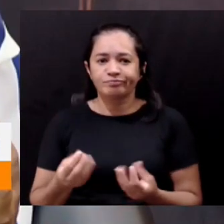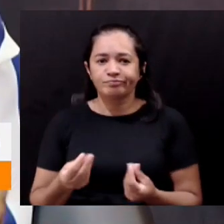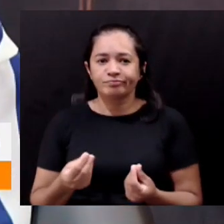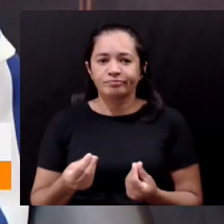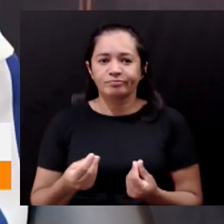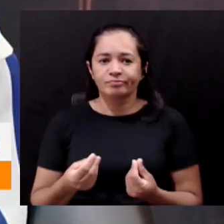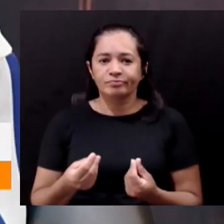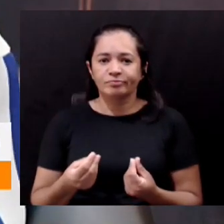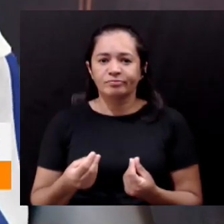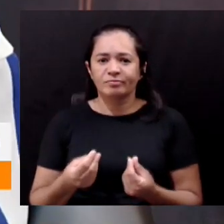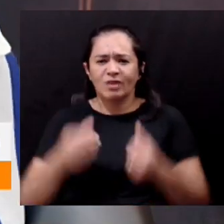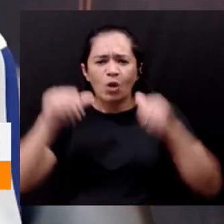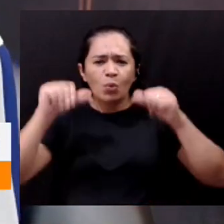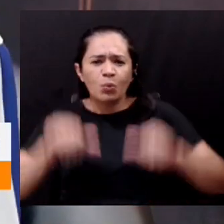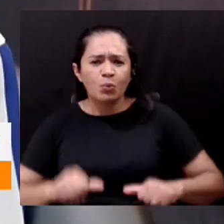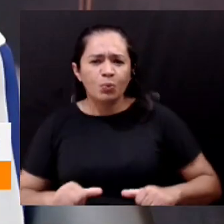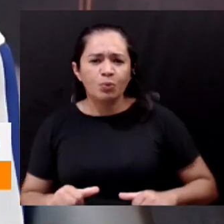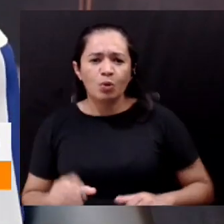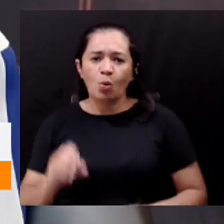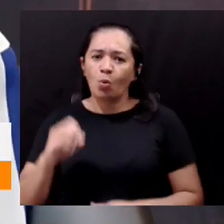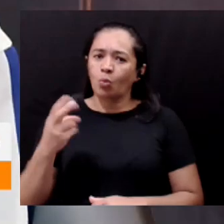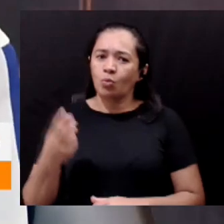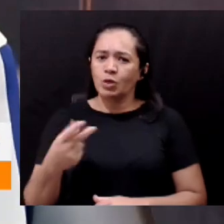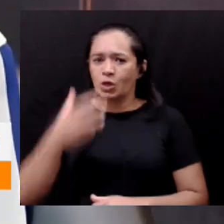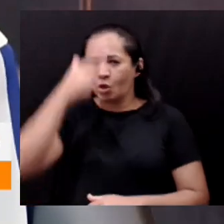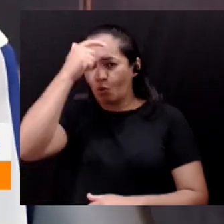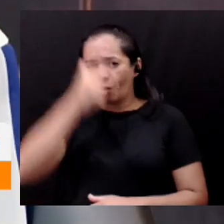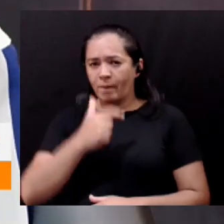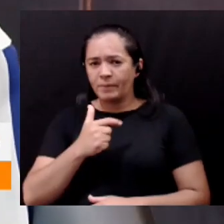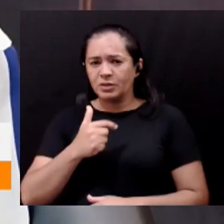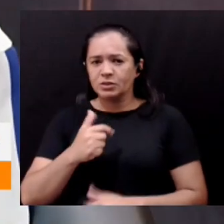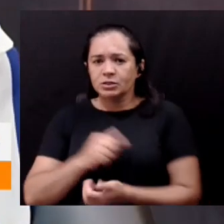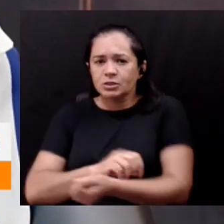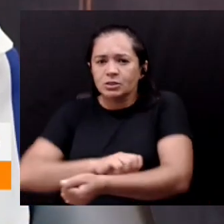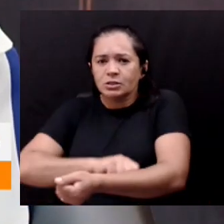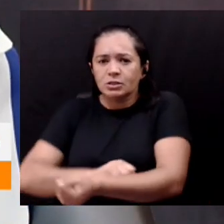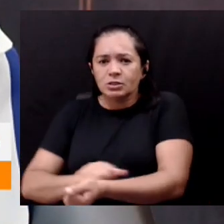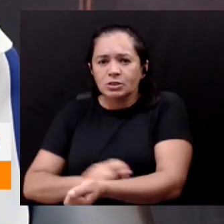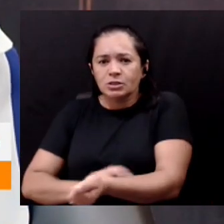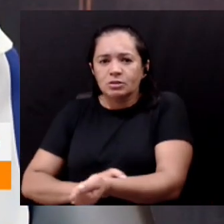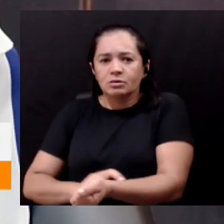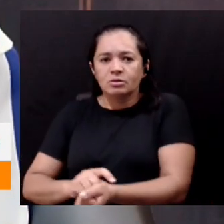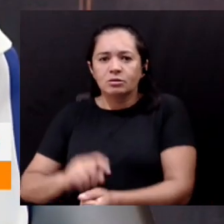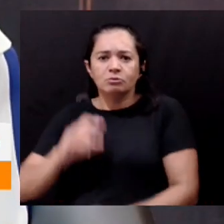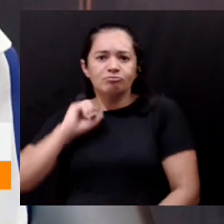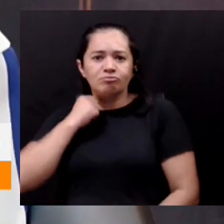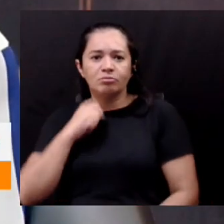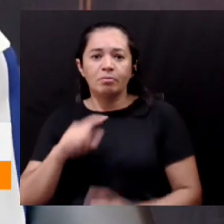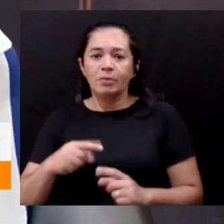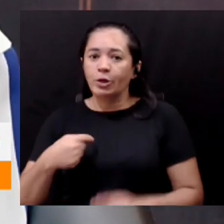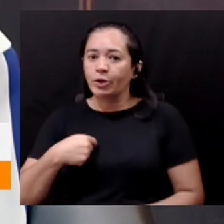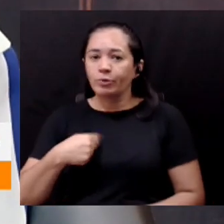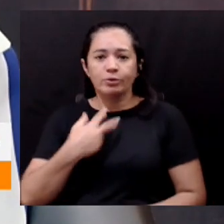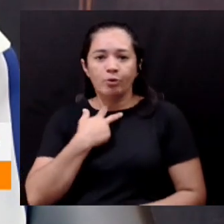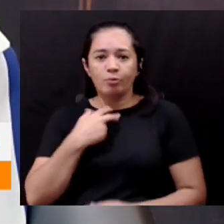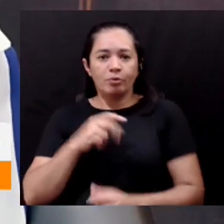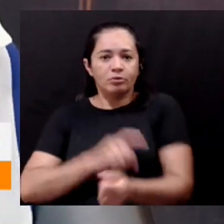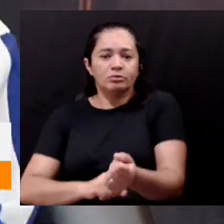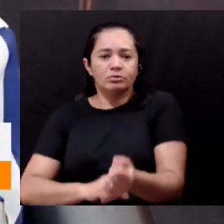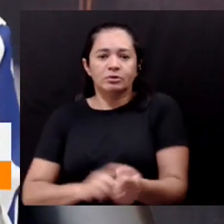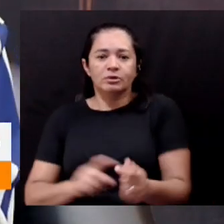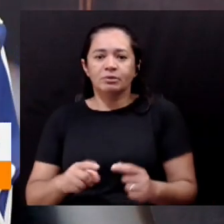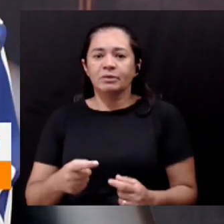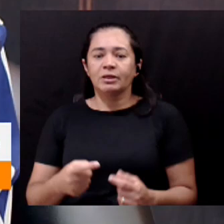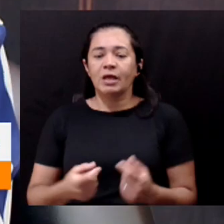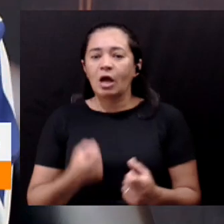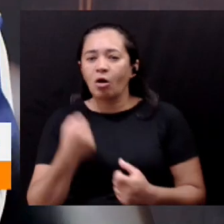desagrado, né, exato. ou eu sou uma pessoa que me irrito? Não, mas eu não posso ser irritada". Então tem coisas que a gente, não quer ver sobre a gente mesmo. Uhum,